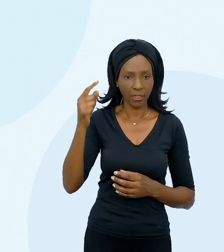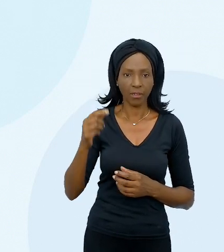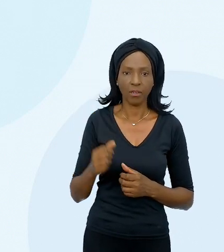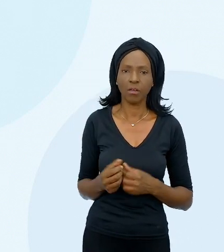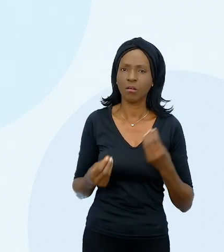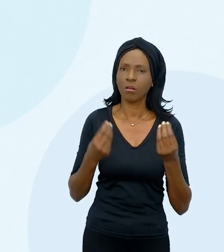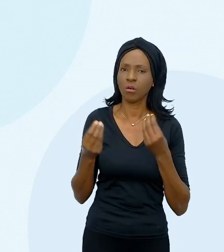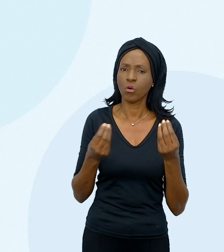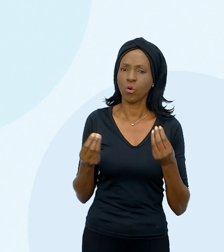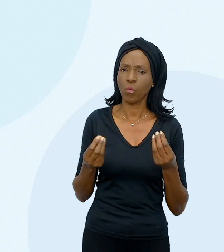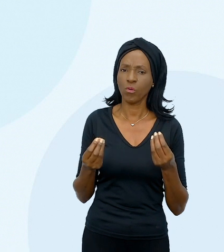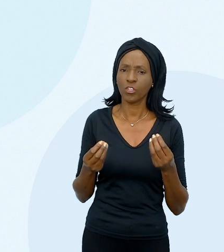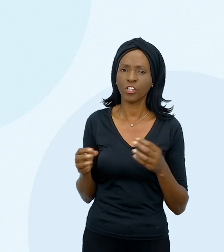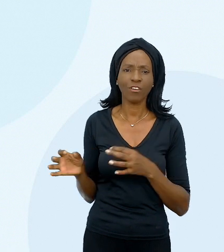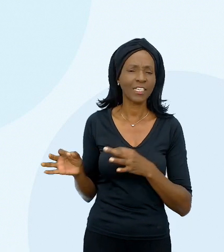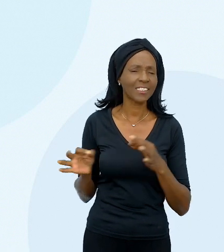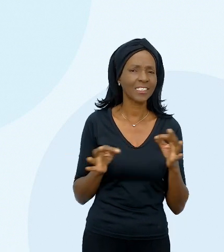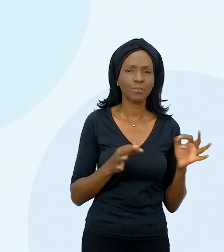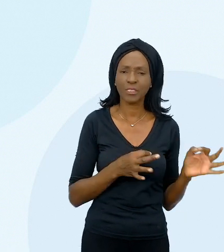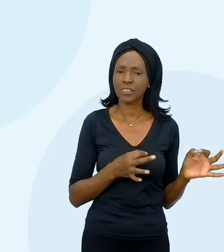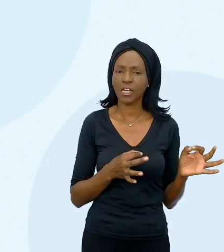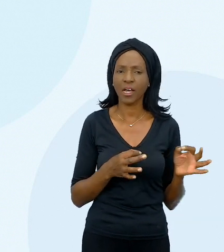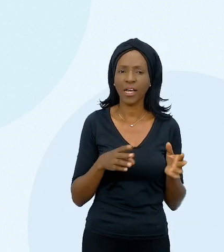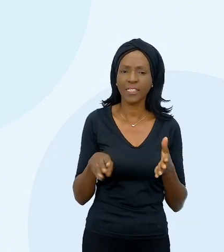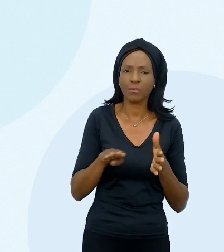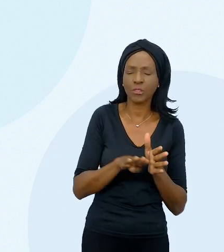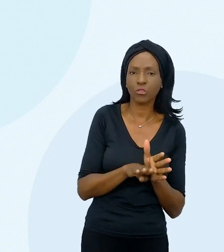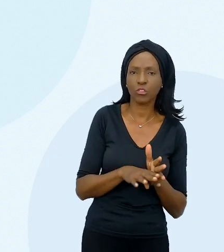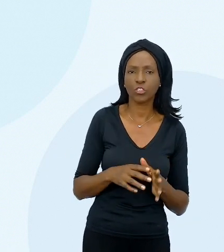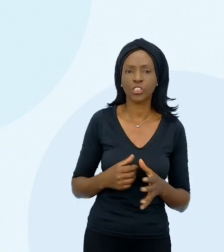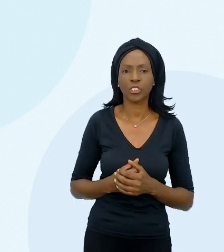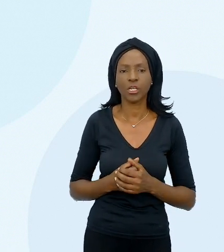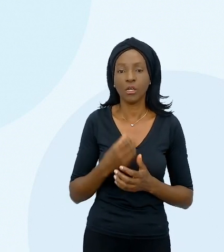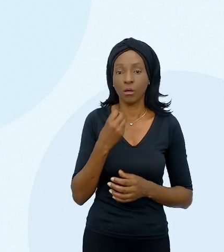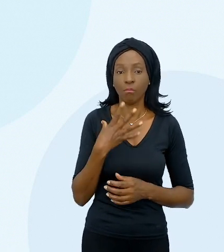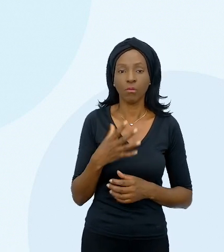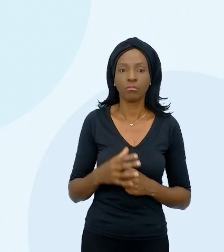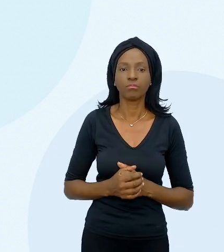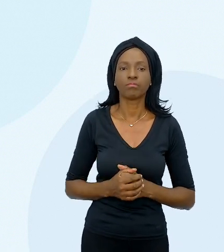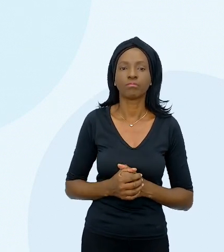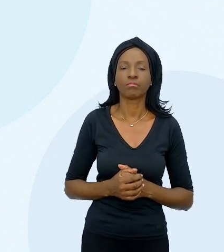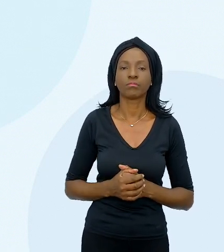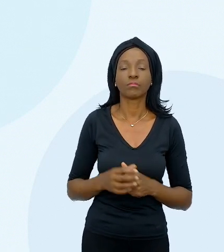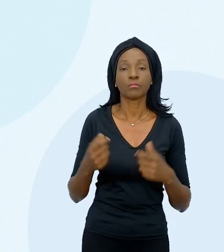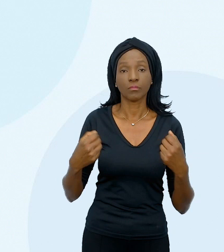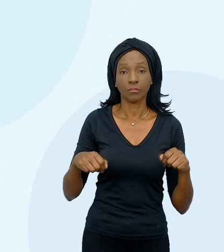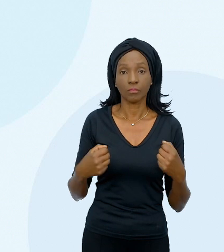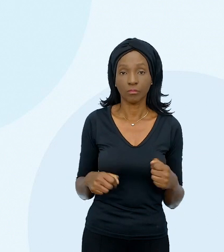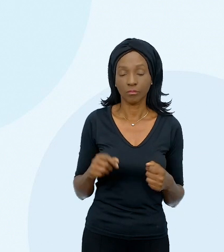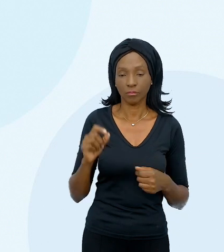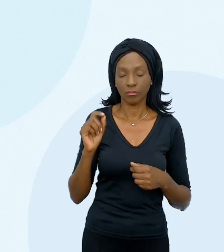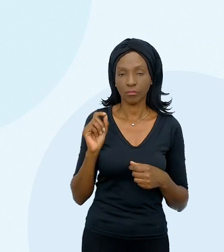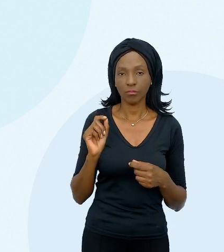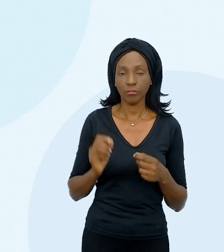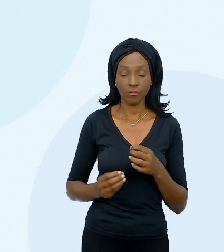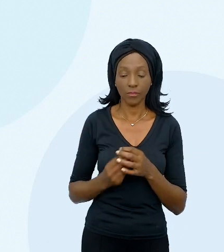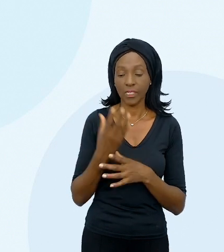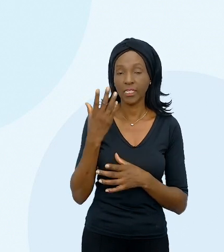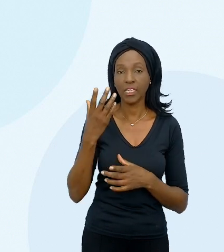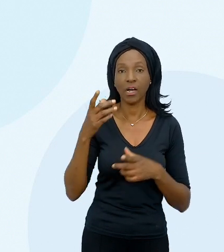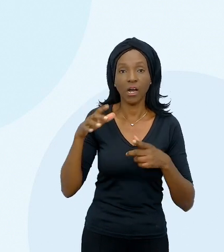vai sistematizar essa metodologia. Bom, eu preciso ter, por exemplo, eu vou então criar